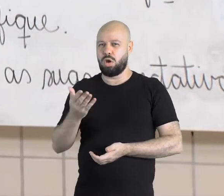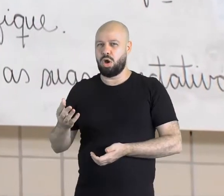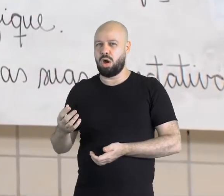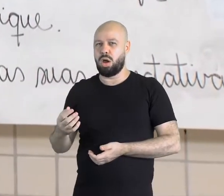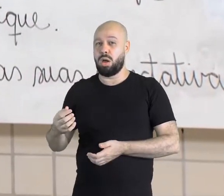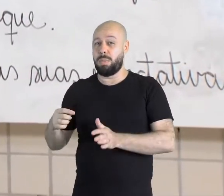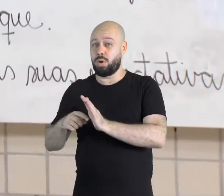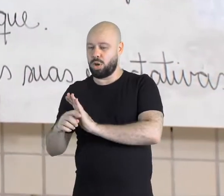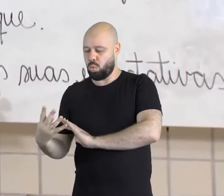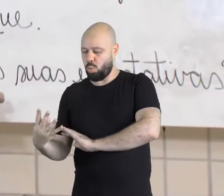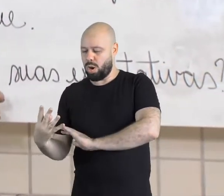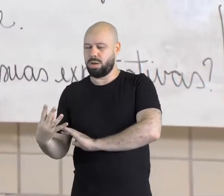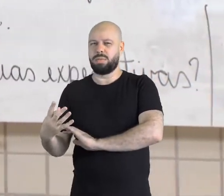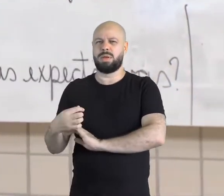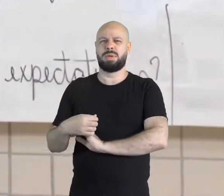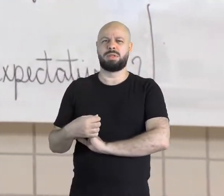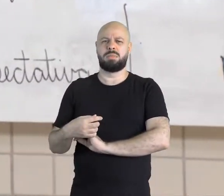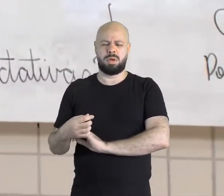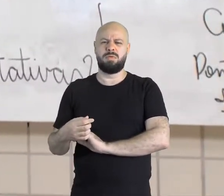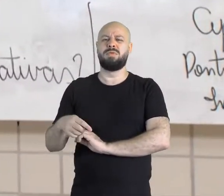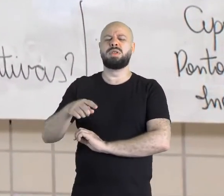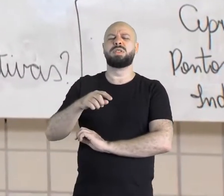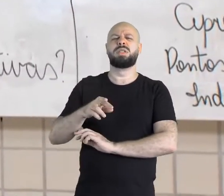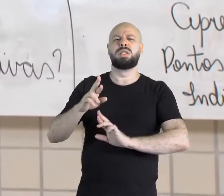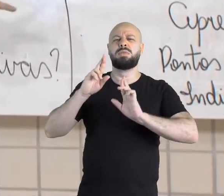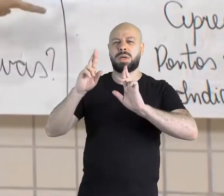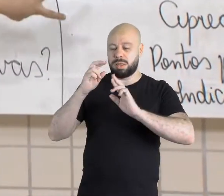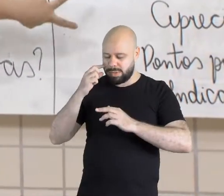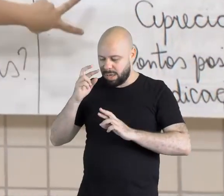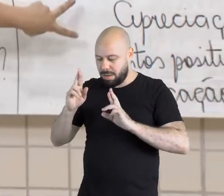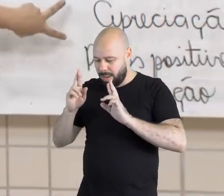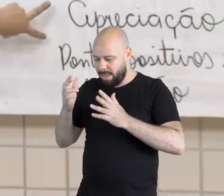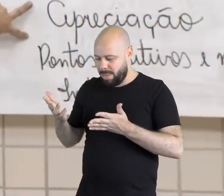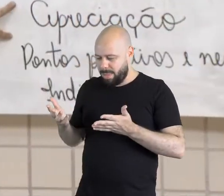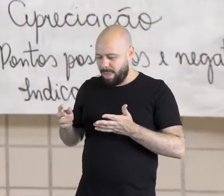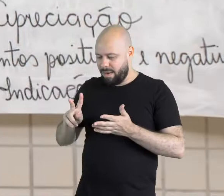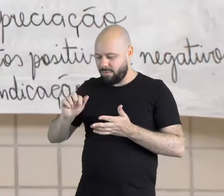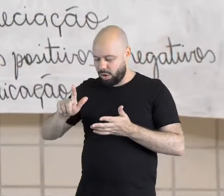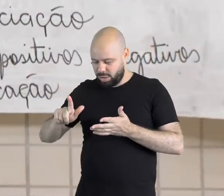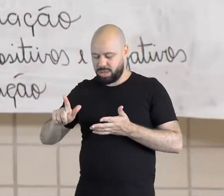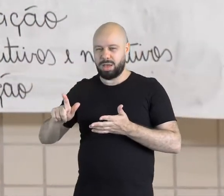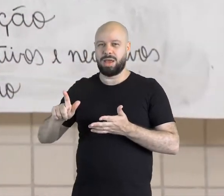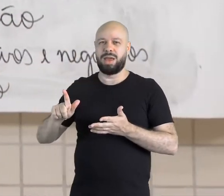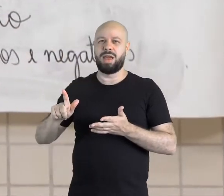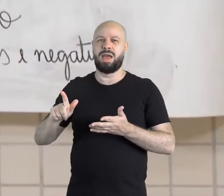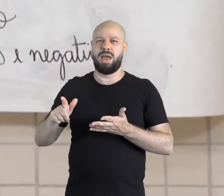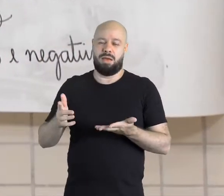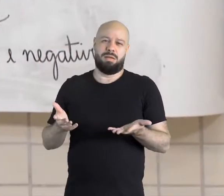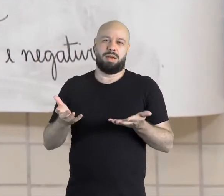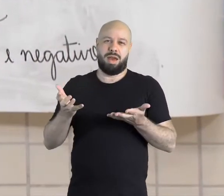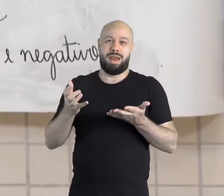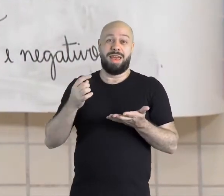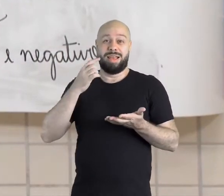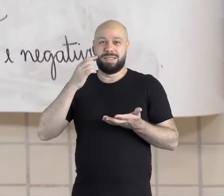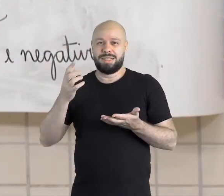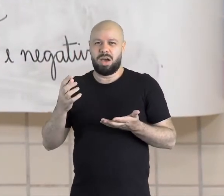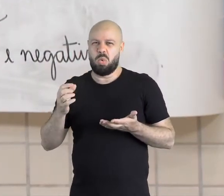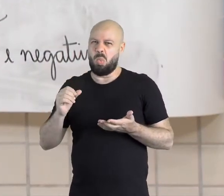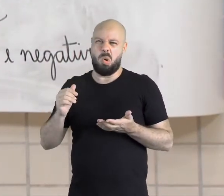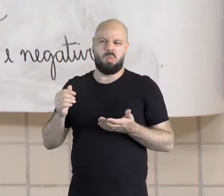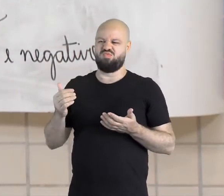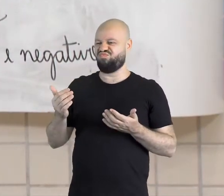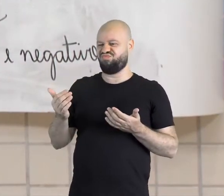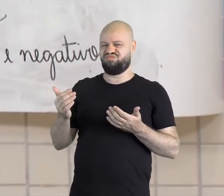o vlog atendeu às suas expectativas? Vai virar a conclusão. Você vai fazer